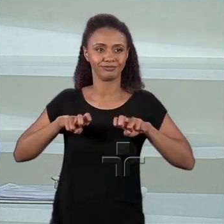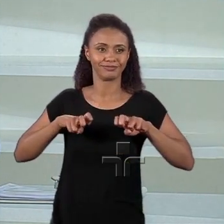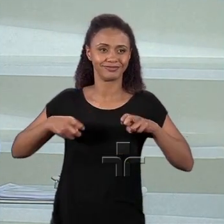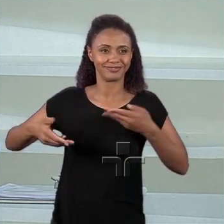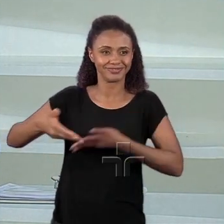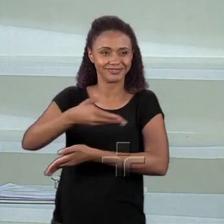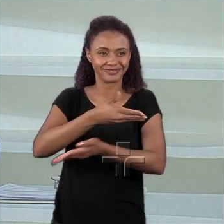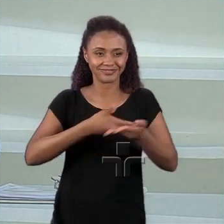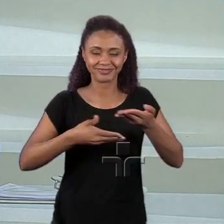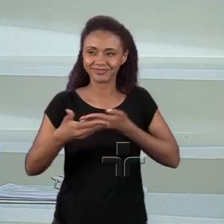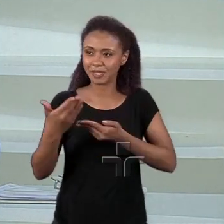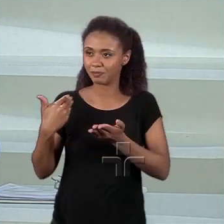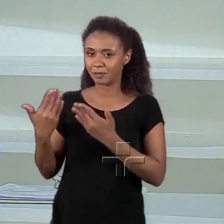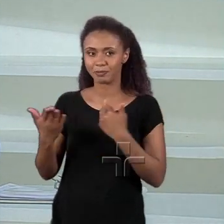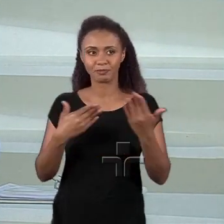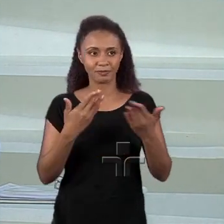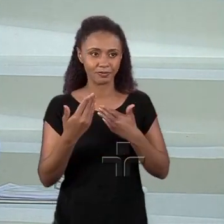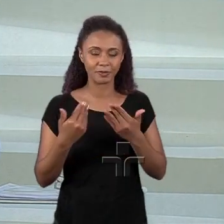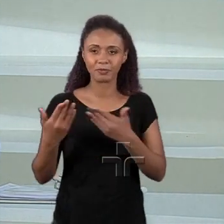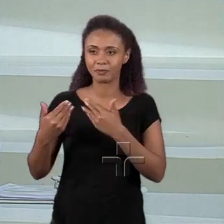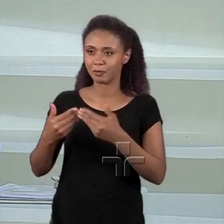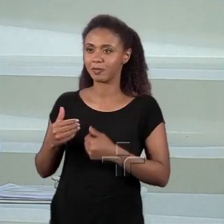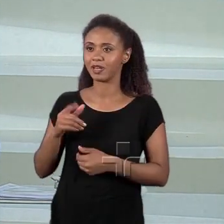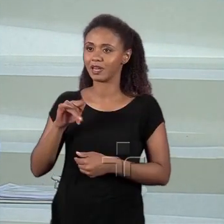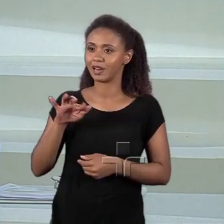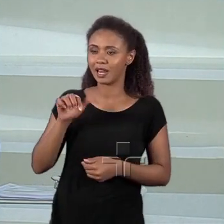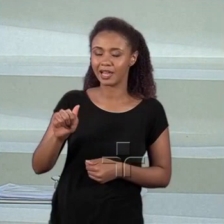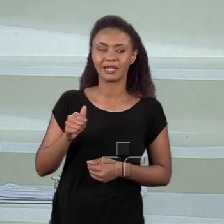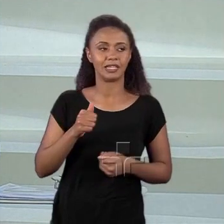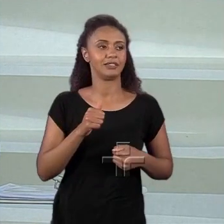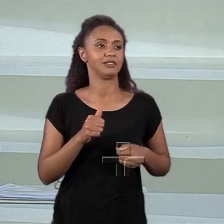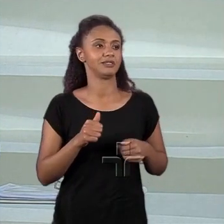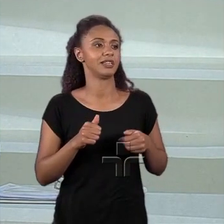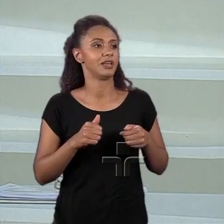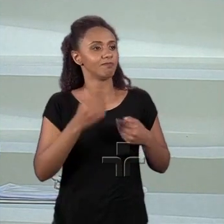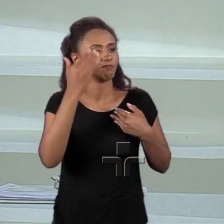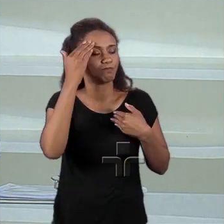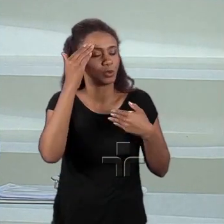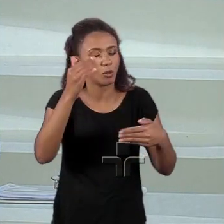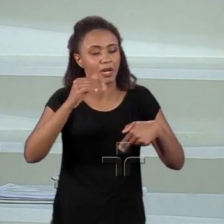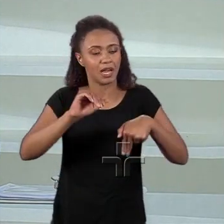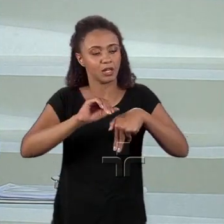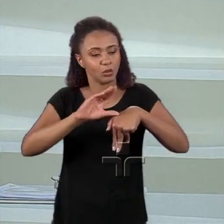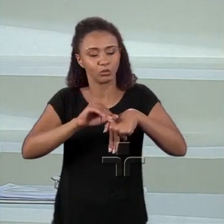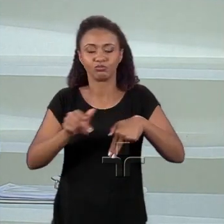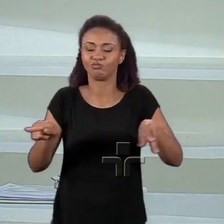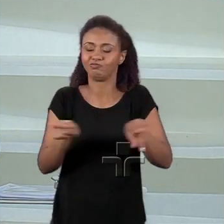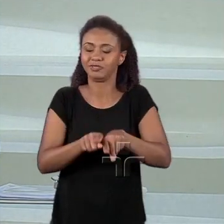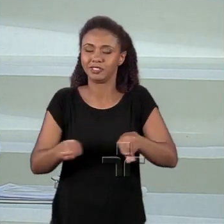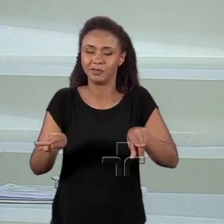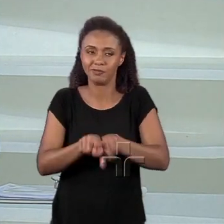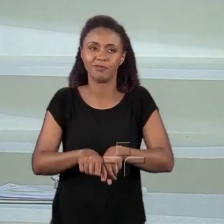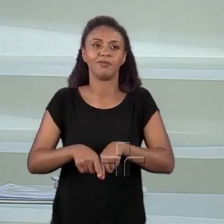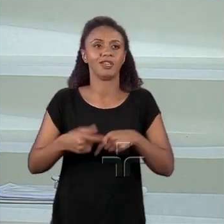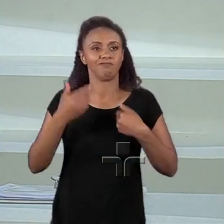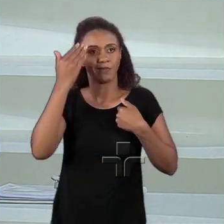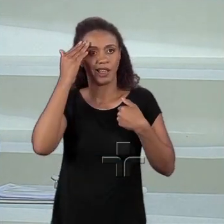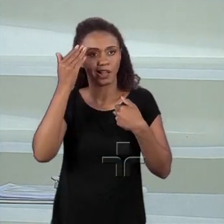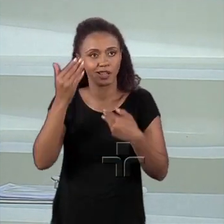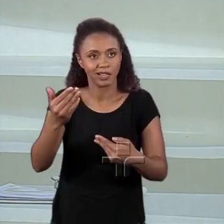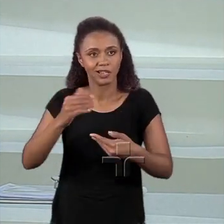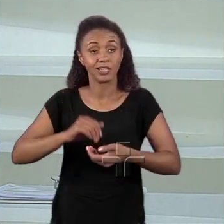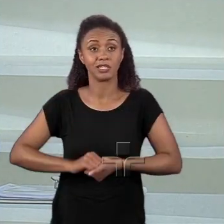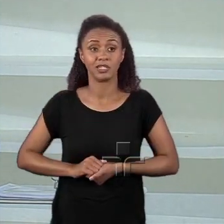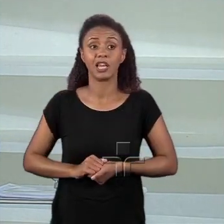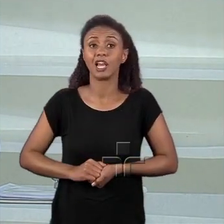E Ricardo e Clarice, TV Cultura, é uma oportunidade a mais de conversar com os